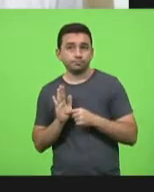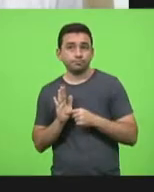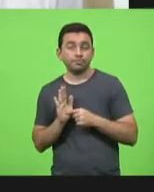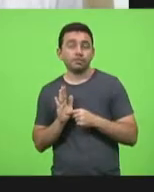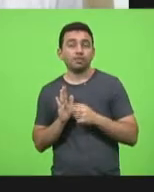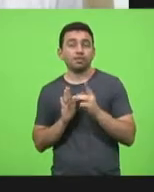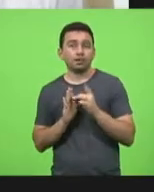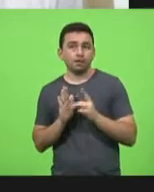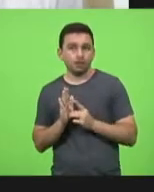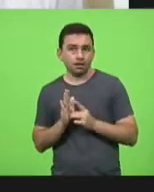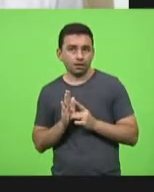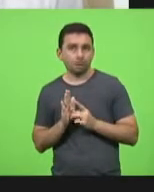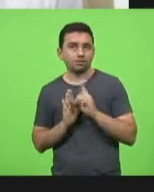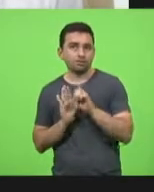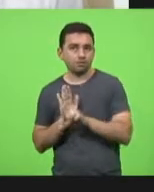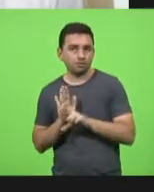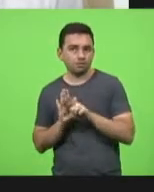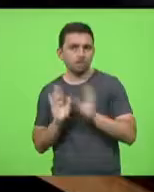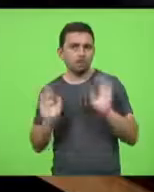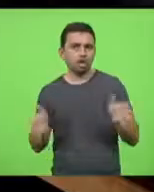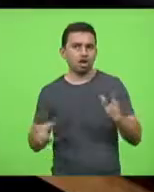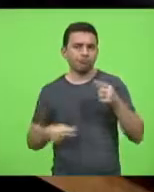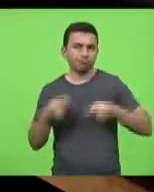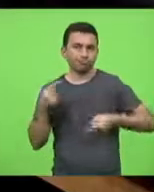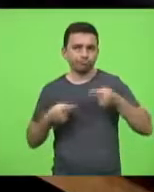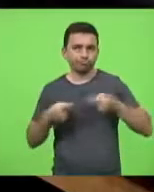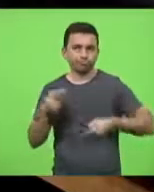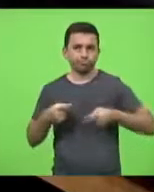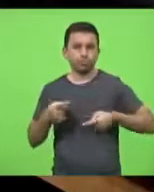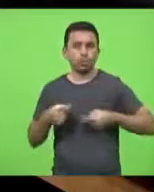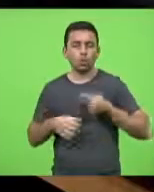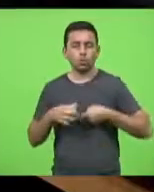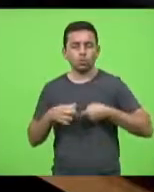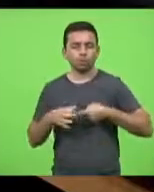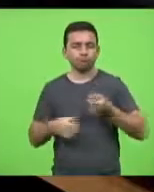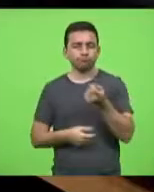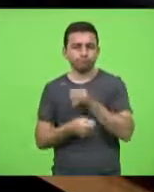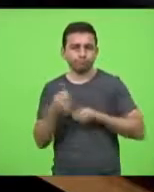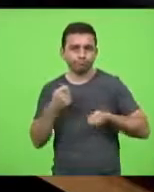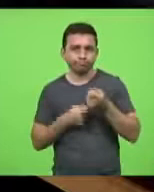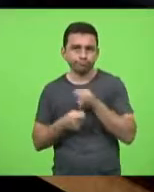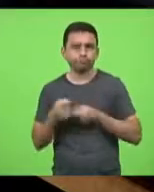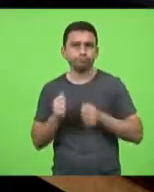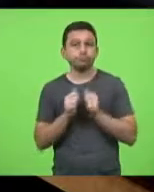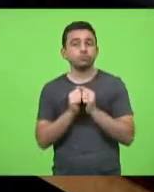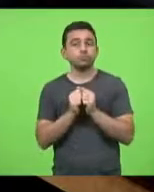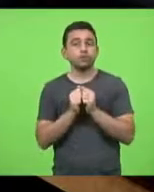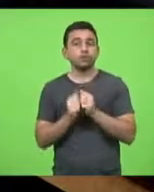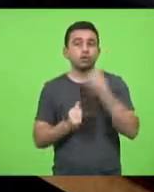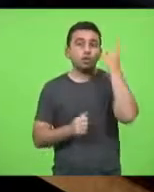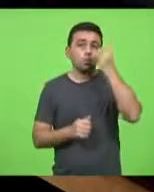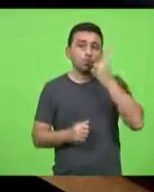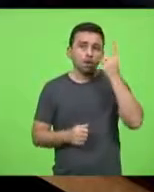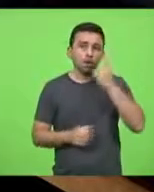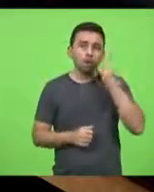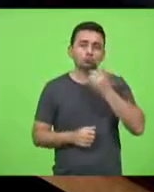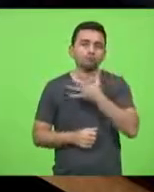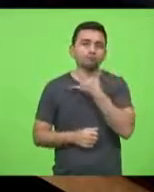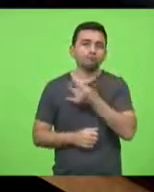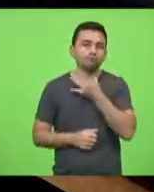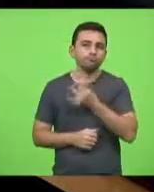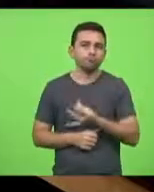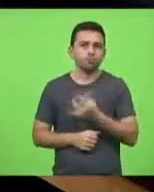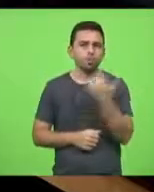foi debate hoje de manhã aqui na Comissão de Finanças, juntamente com o deputado Cobalcini, os